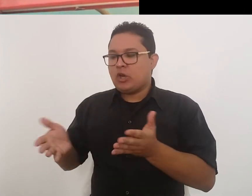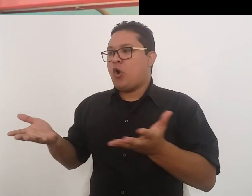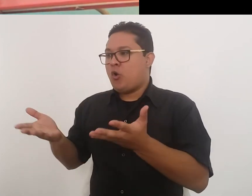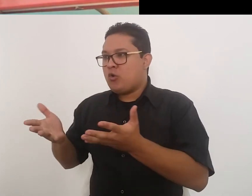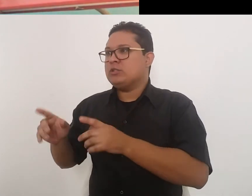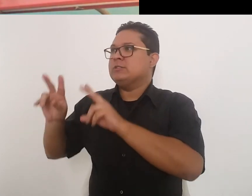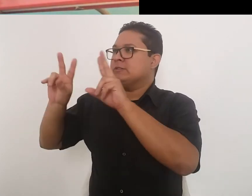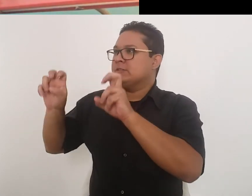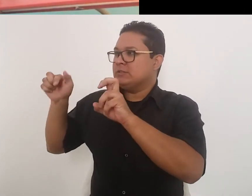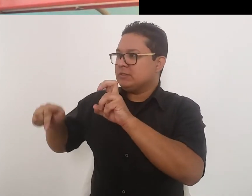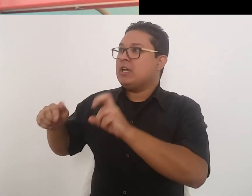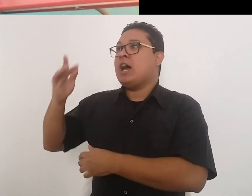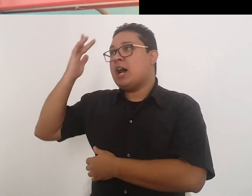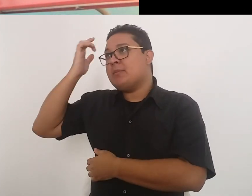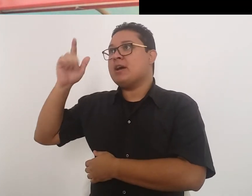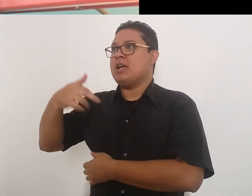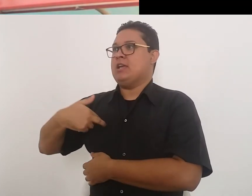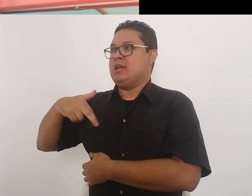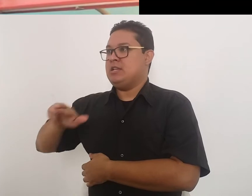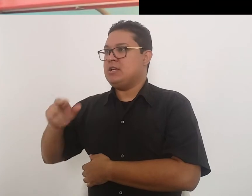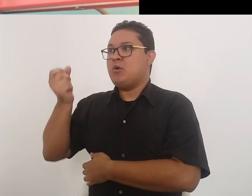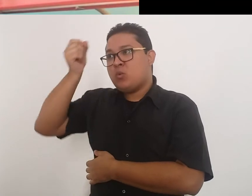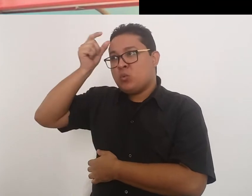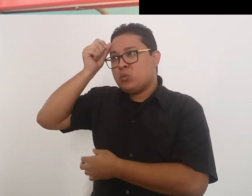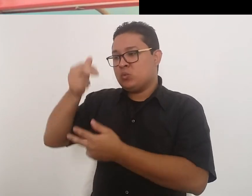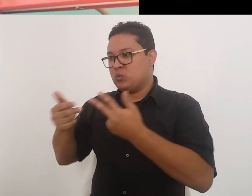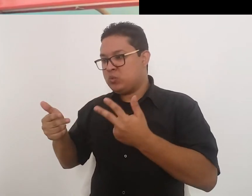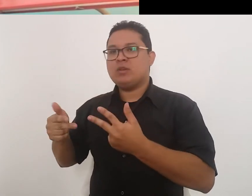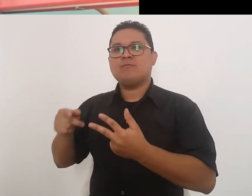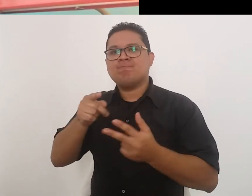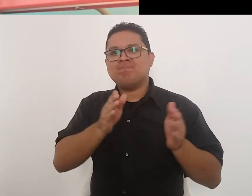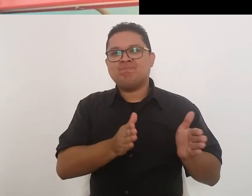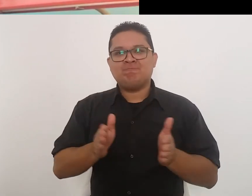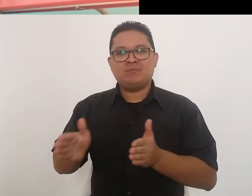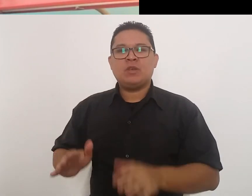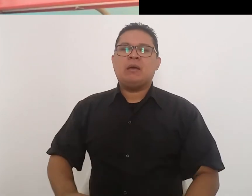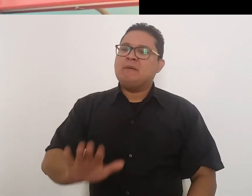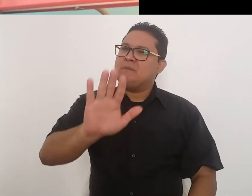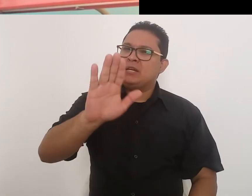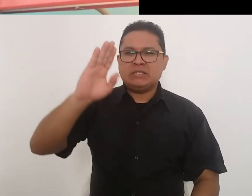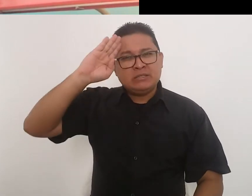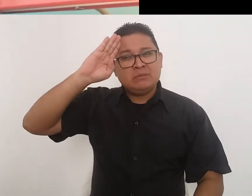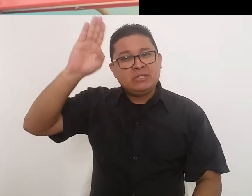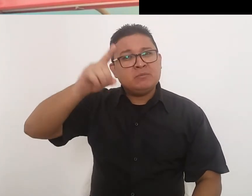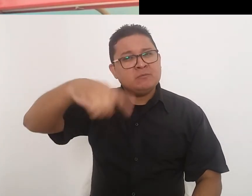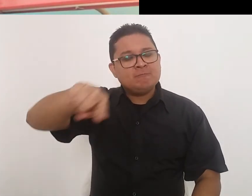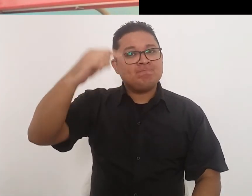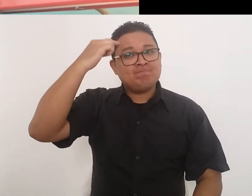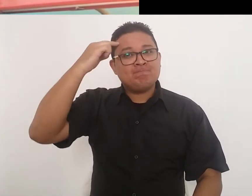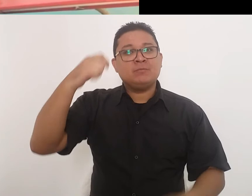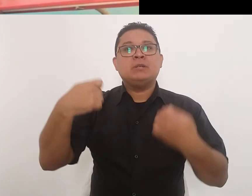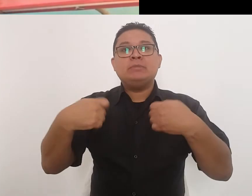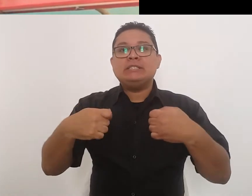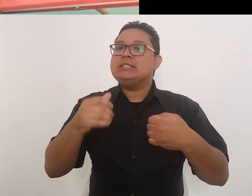o que é fundamental nessa técnica, gente? O tempo de descanso, tá? Por quê? Porque quando eu coloco